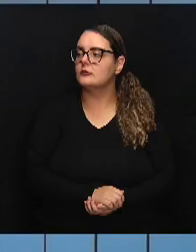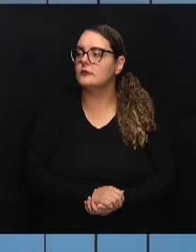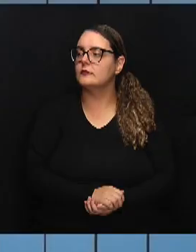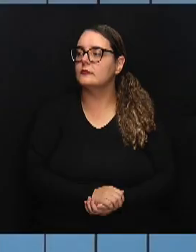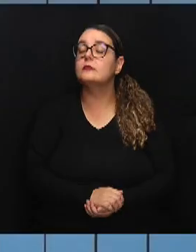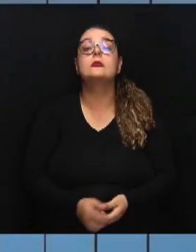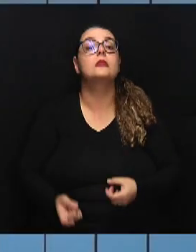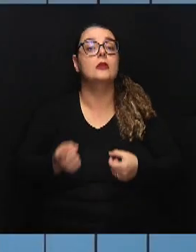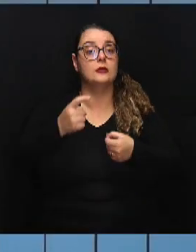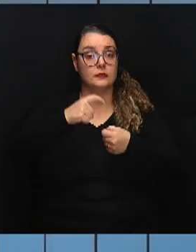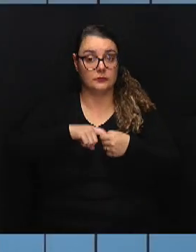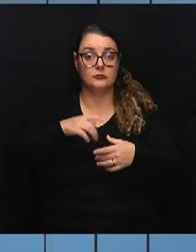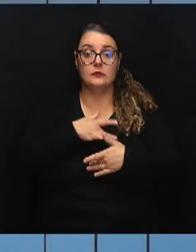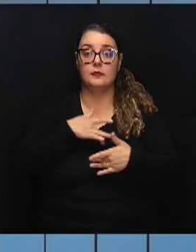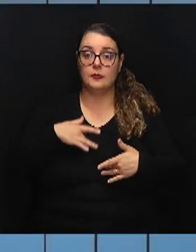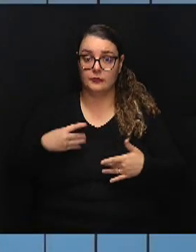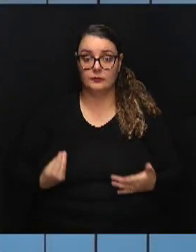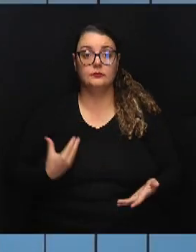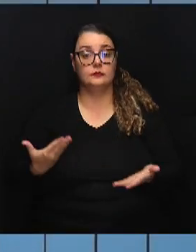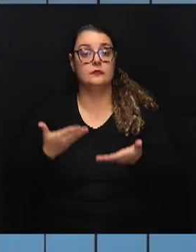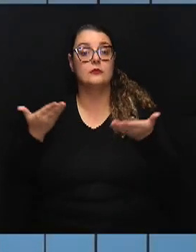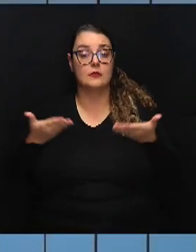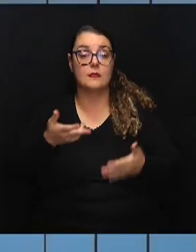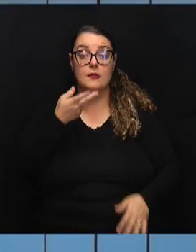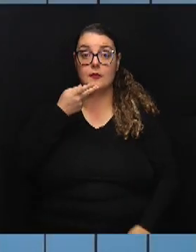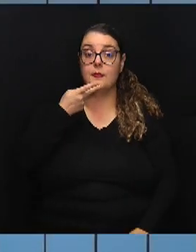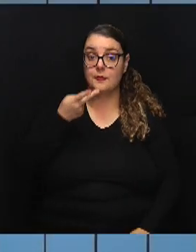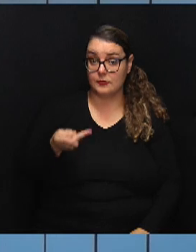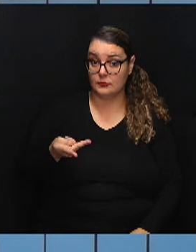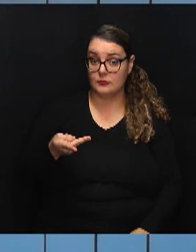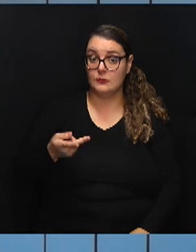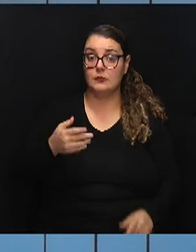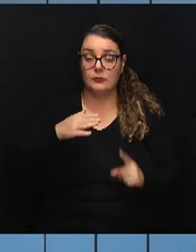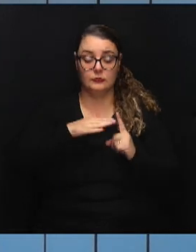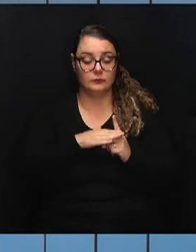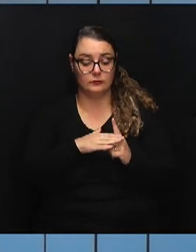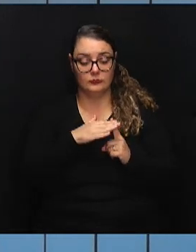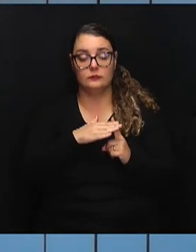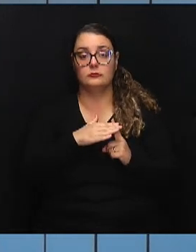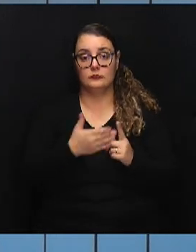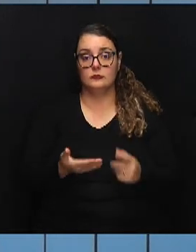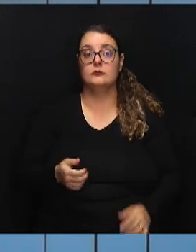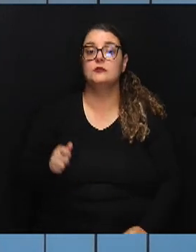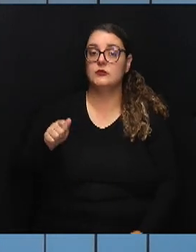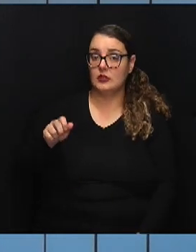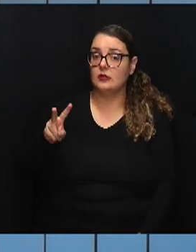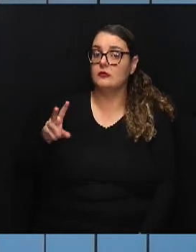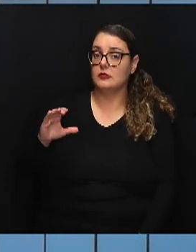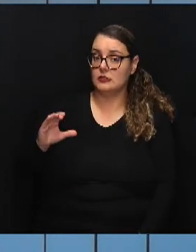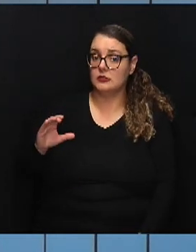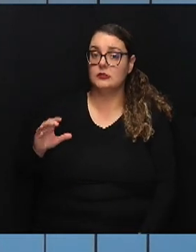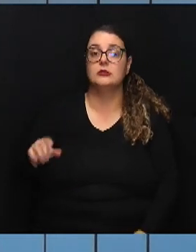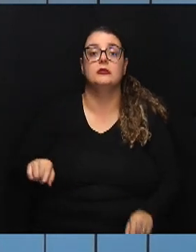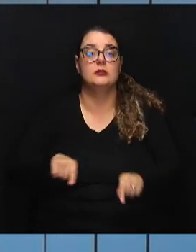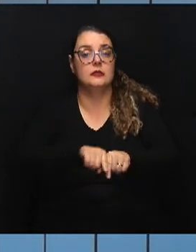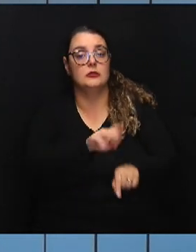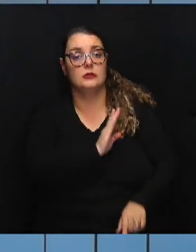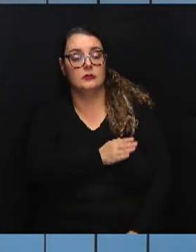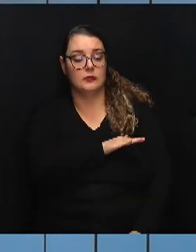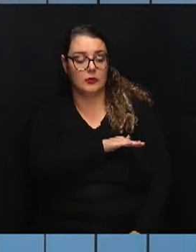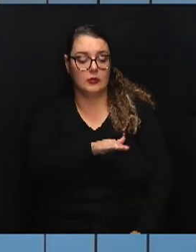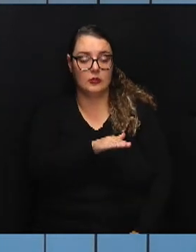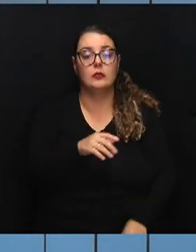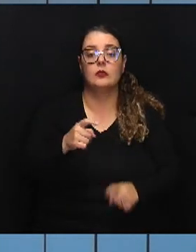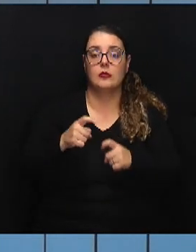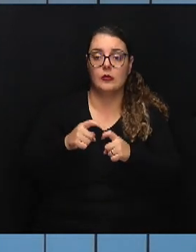Estamos de volta com o Saúde é Vida e hoje falando sobre o aumento dos casos de AVC e infarto com a